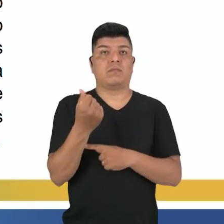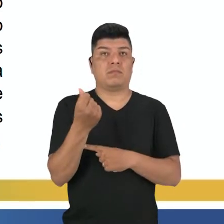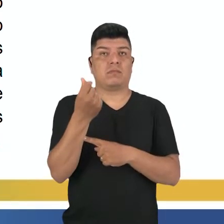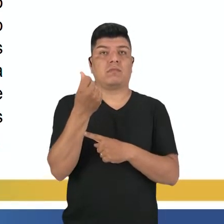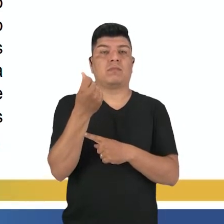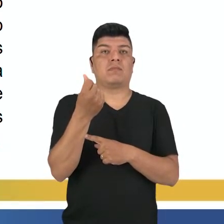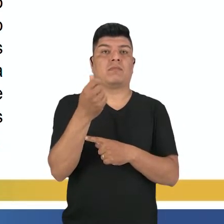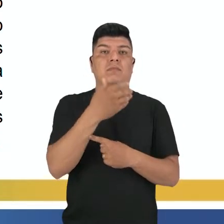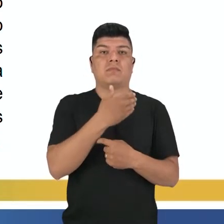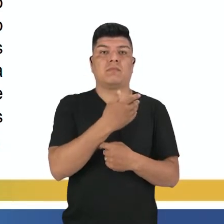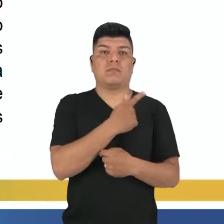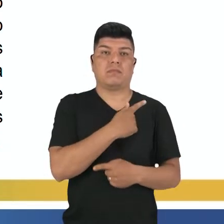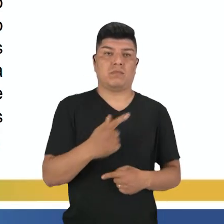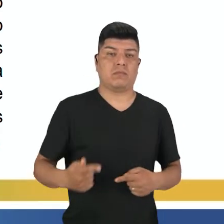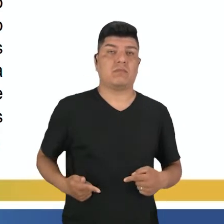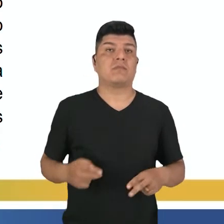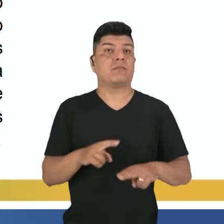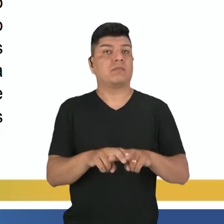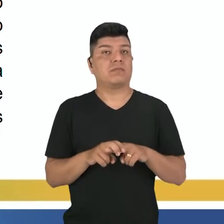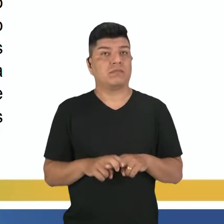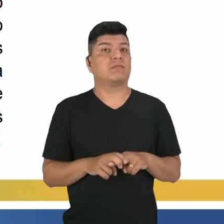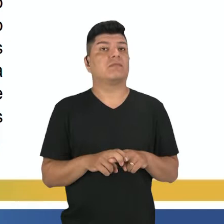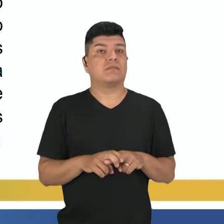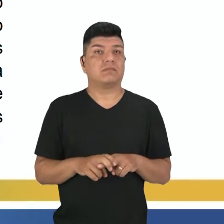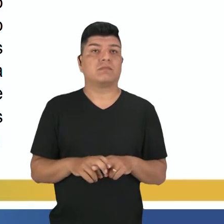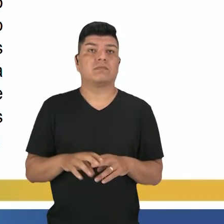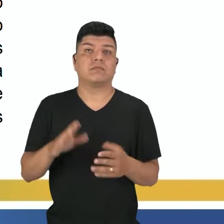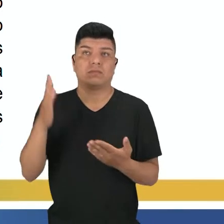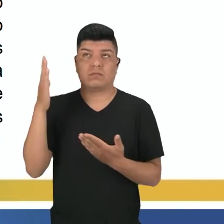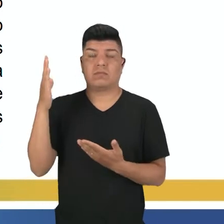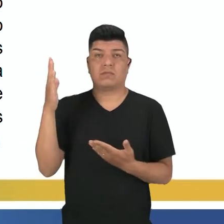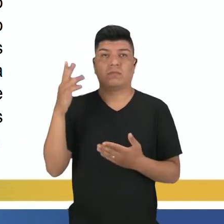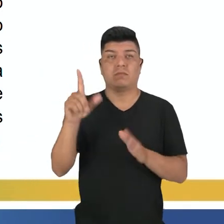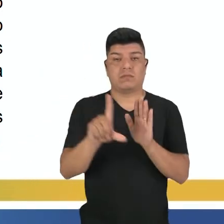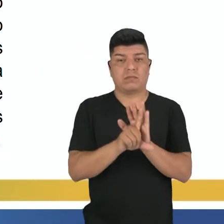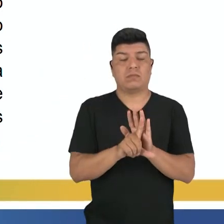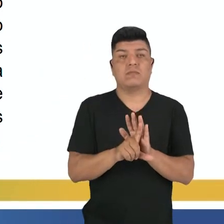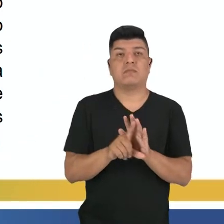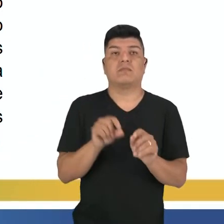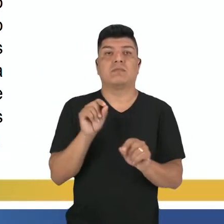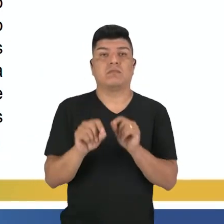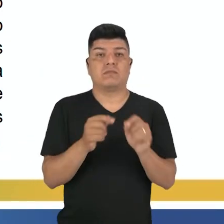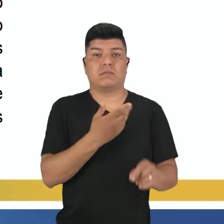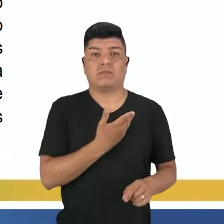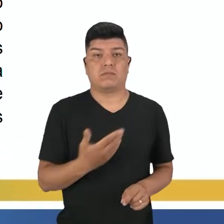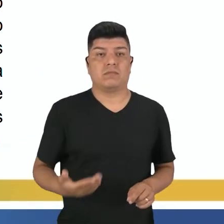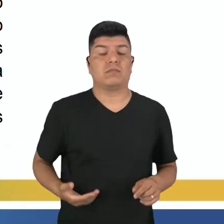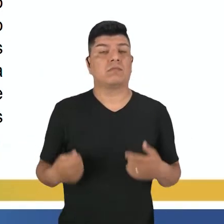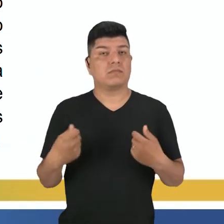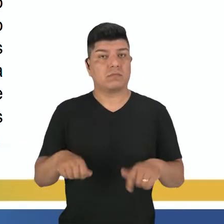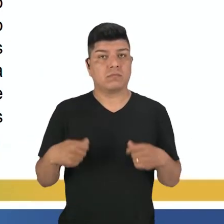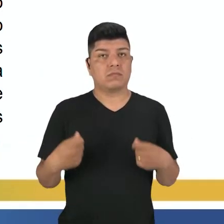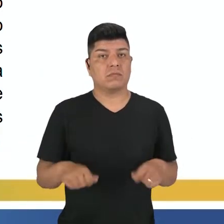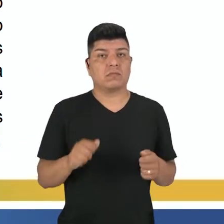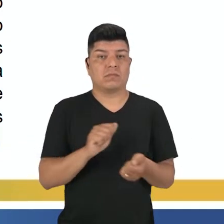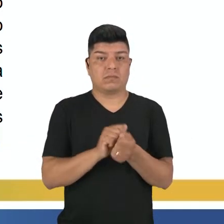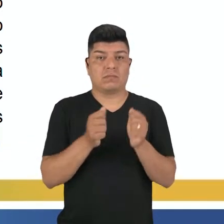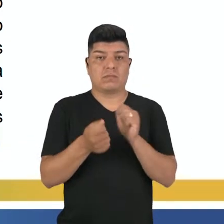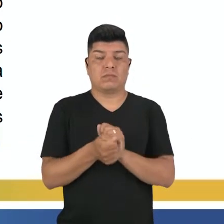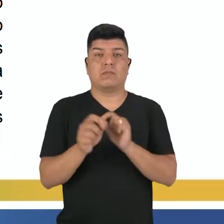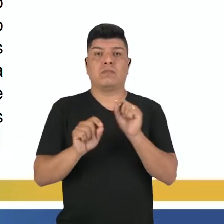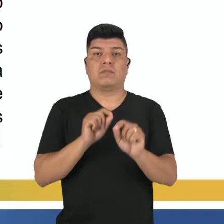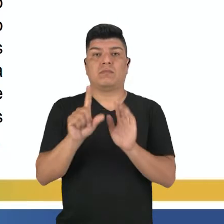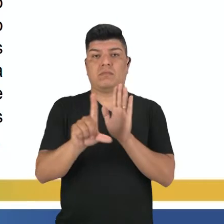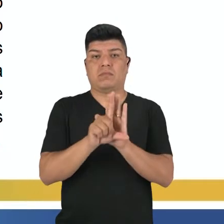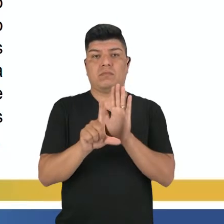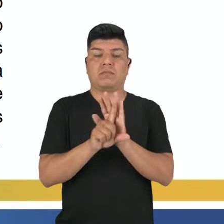orçamentário do governo. Essa portaria, ela fala então que o governo ele precisa adequar a sua